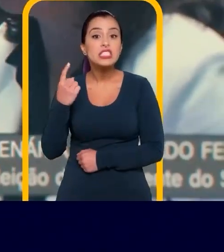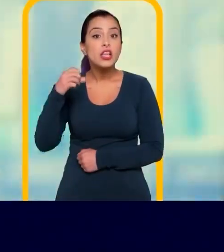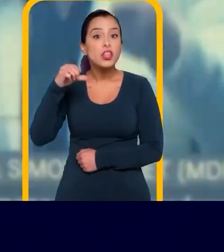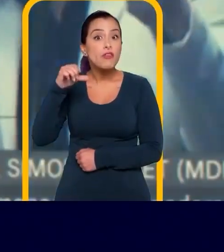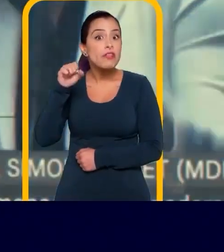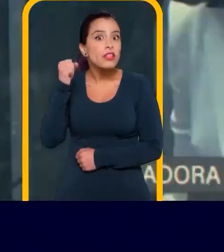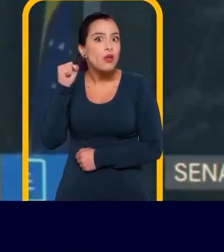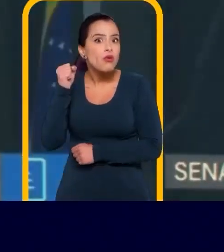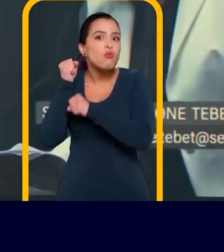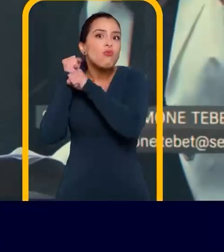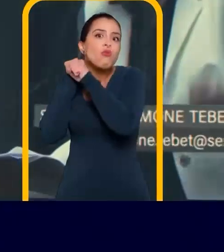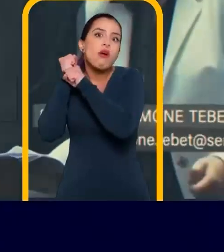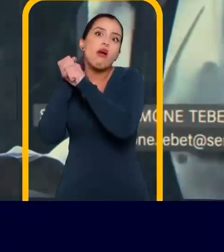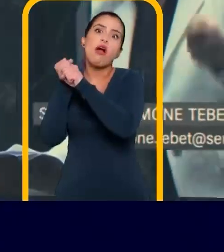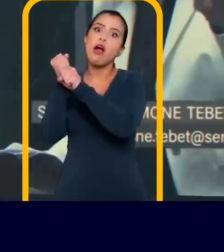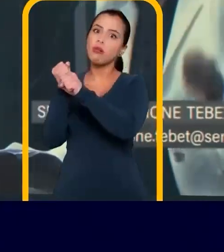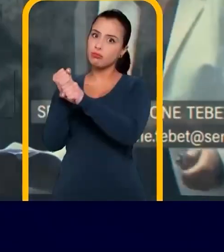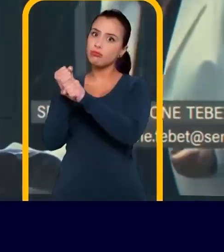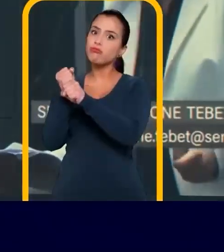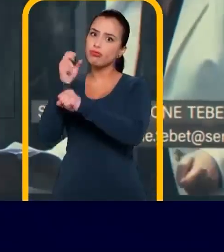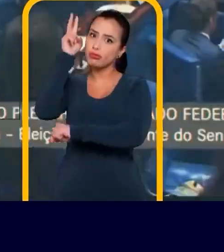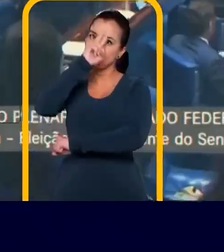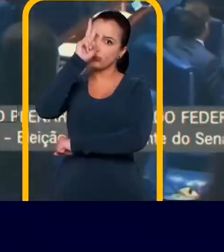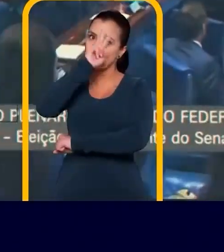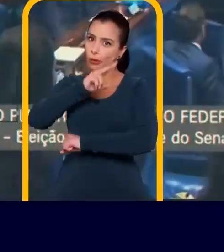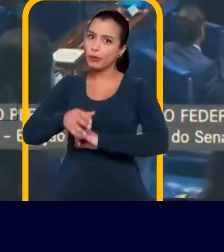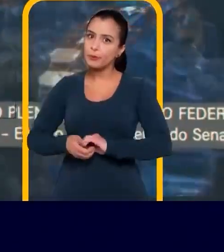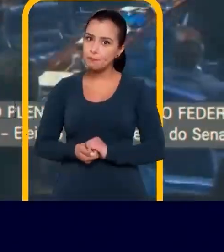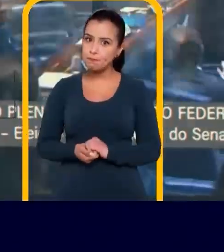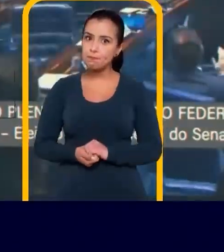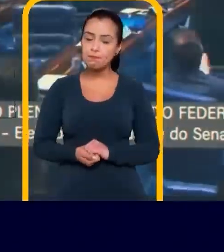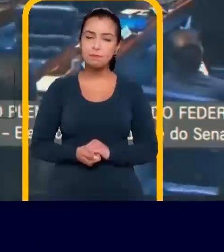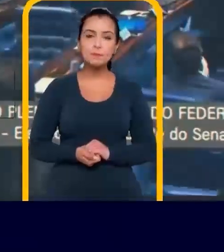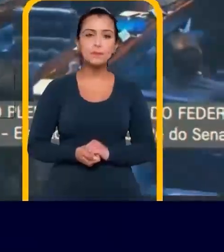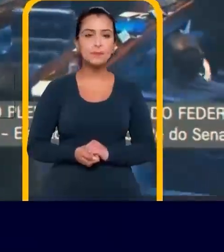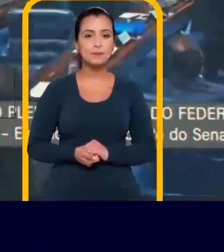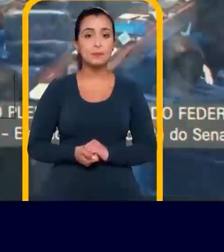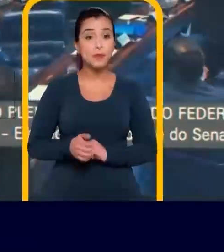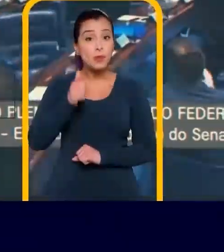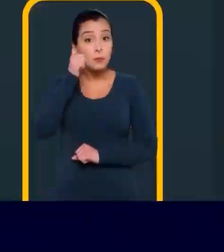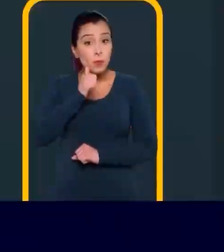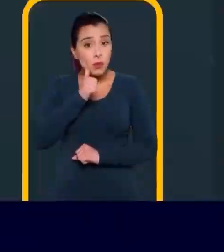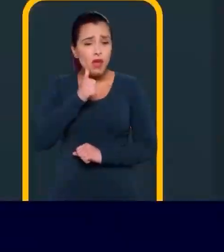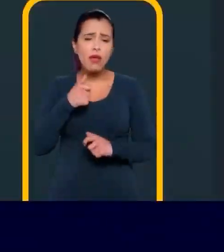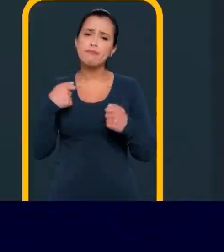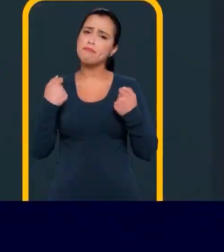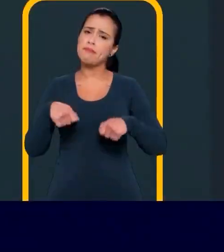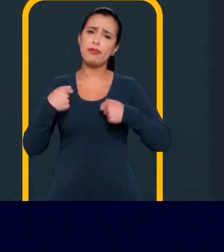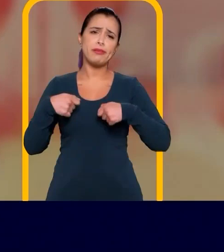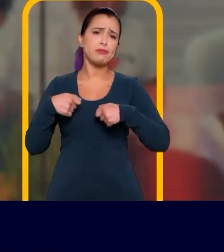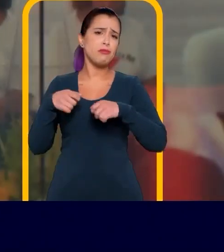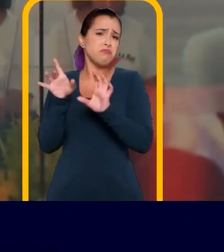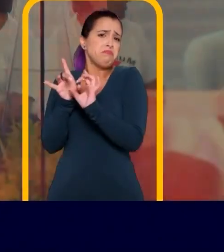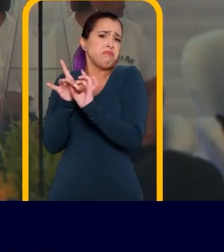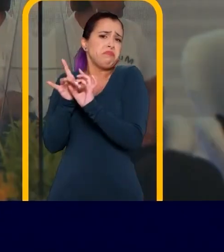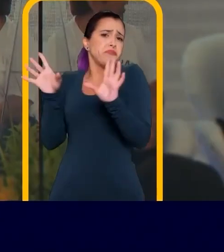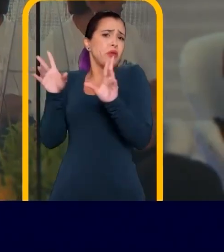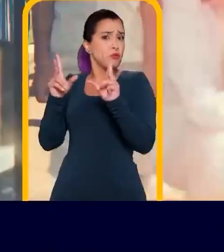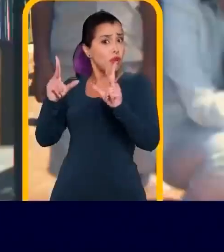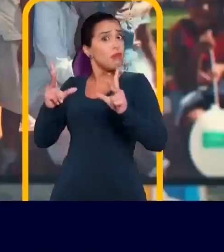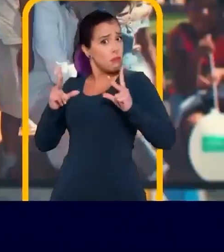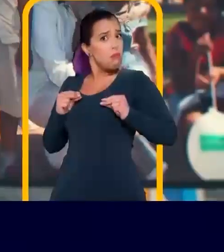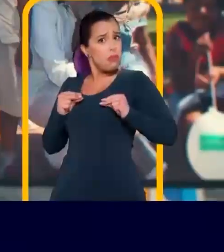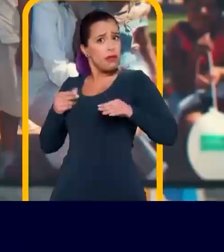em 198 anos de história do Senado Federal. A mulher precisa ter o espaço